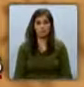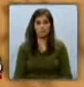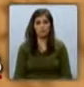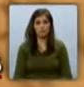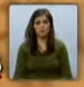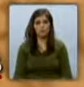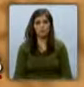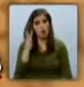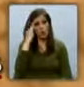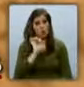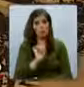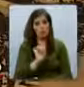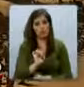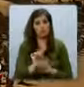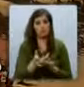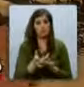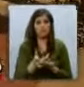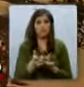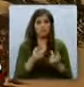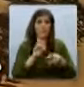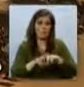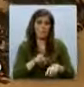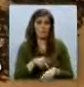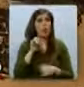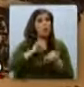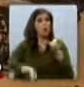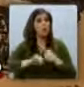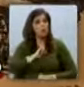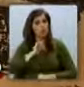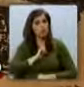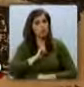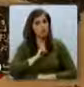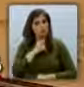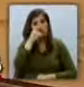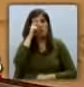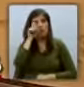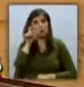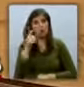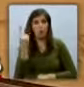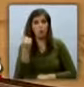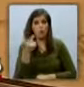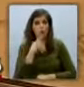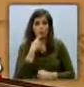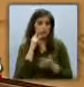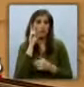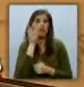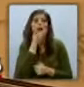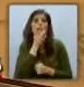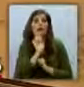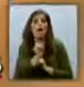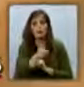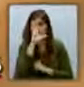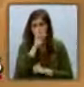Era o número dele, do prisioneiro. O meu tio está aqui, é um destes, só que aqui não se percebe, claro.